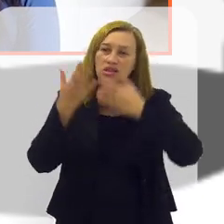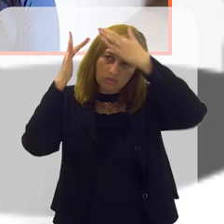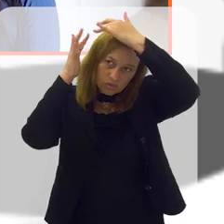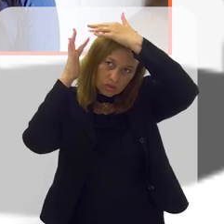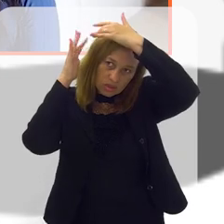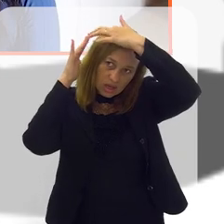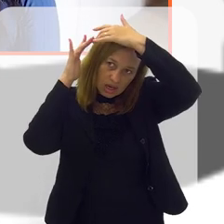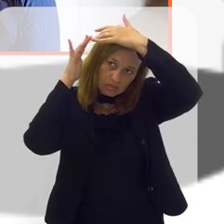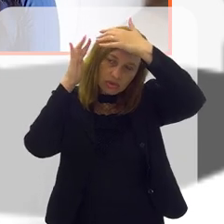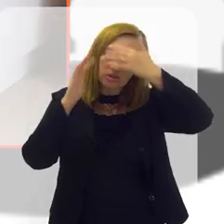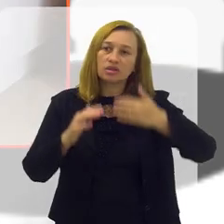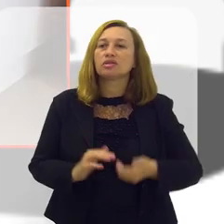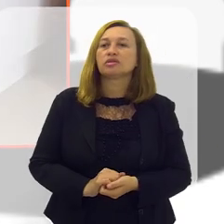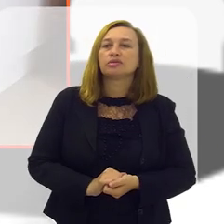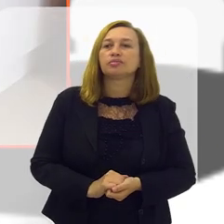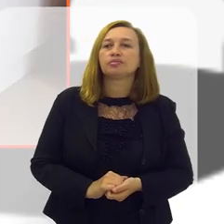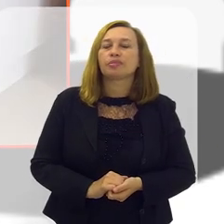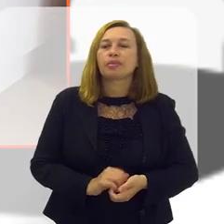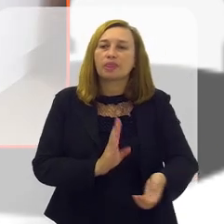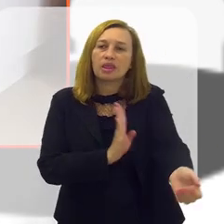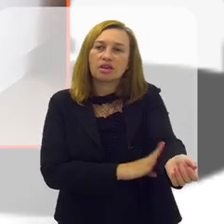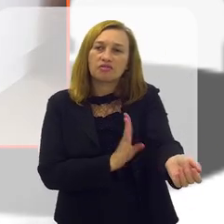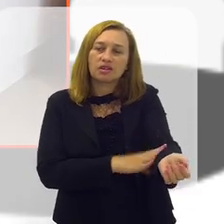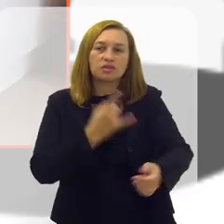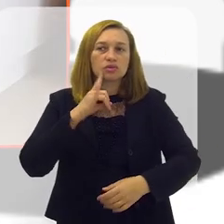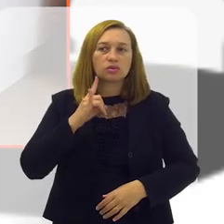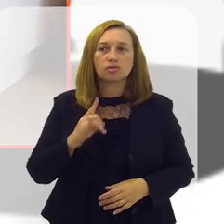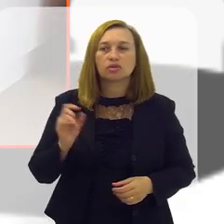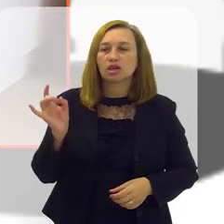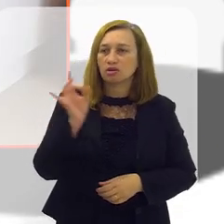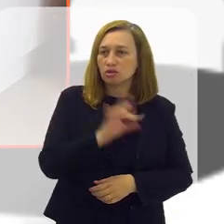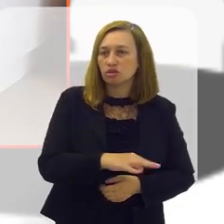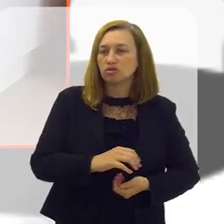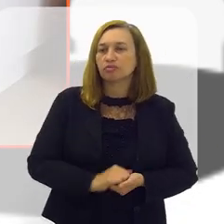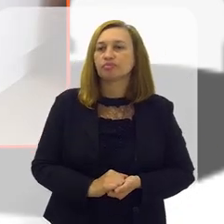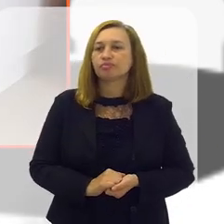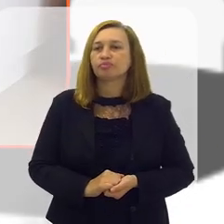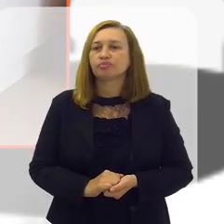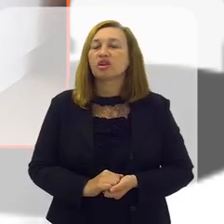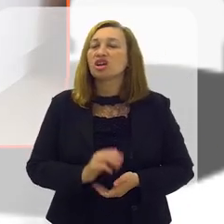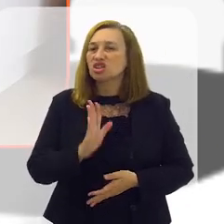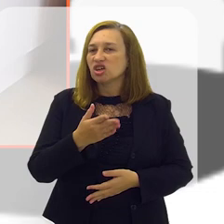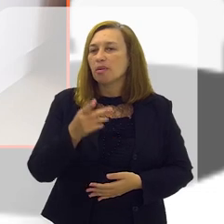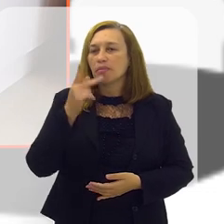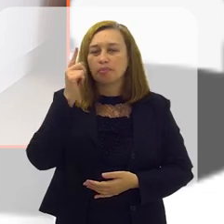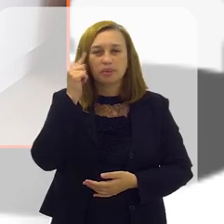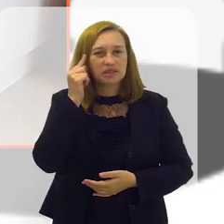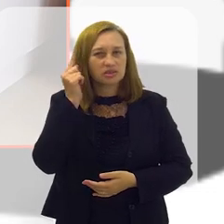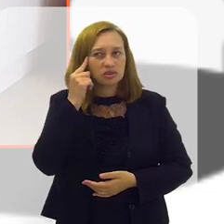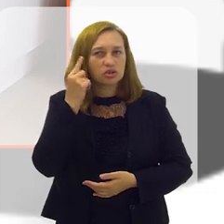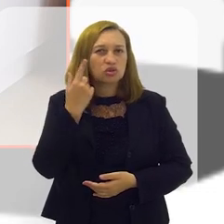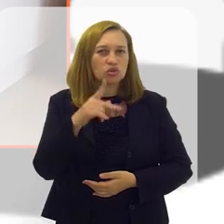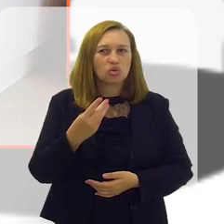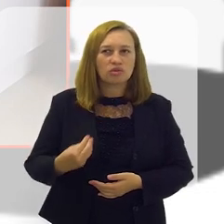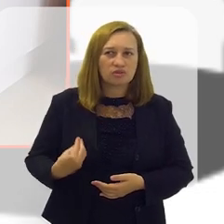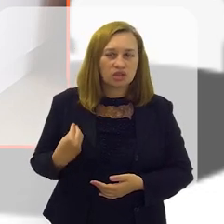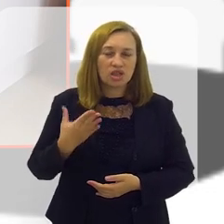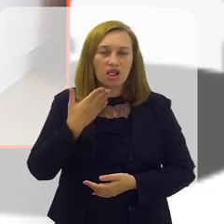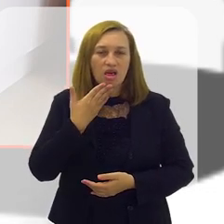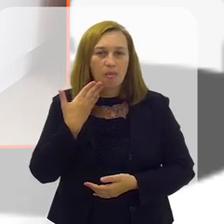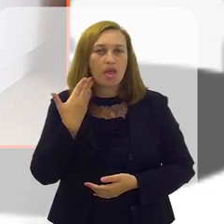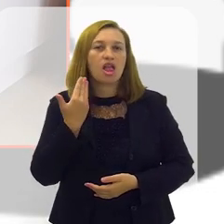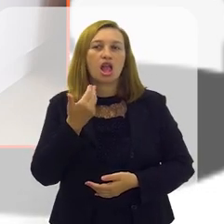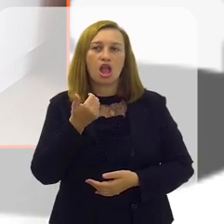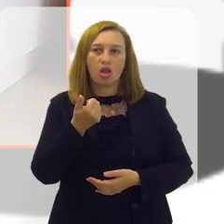Uau. uma sobrecarga muito grande de intoxicação pelo álcool. E a última, já pensou que sua vida poderia